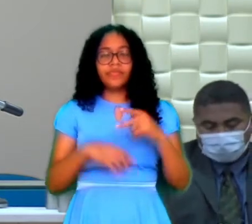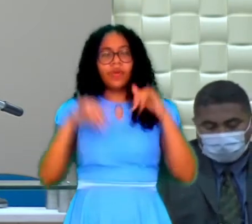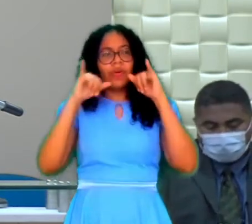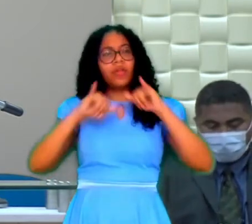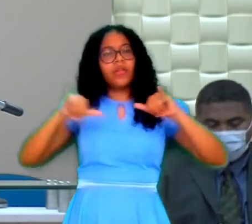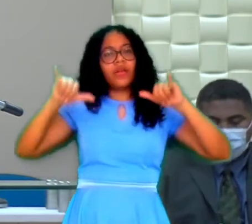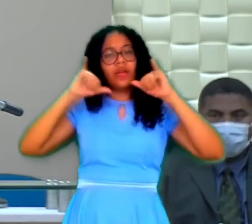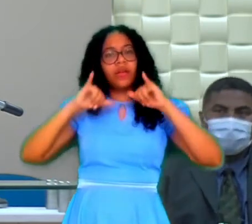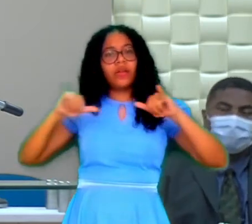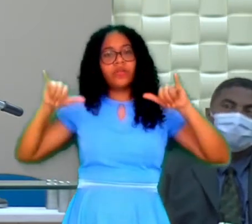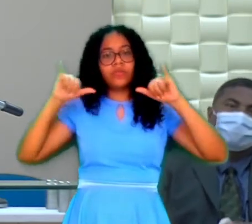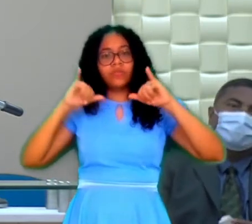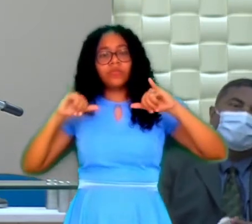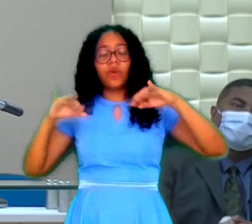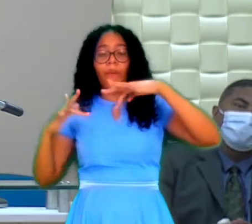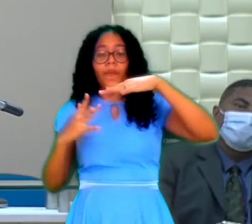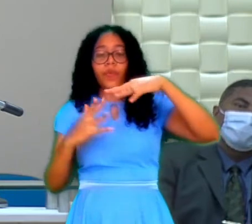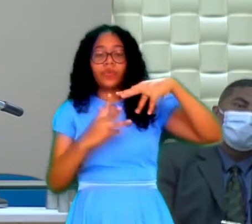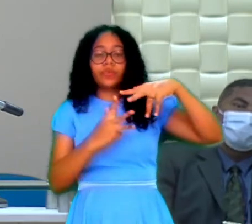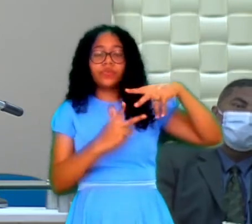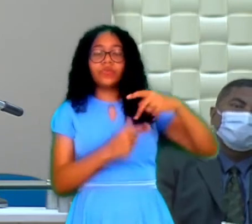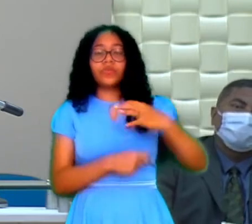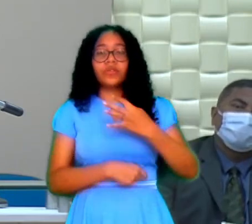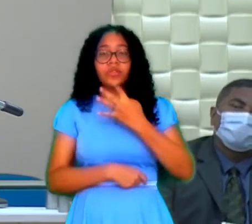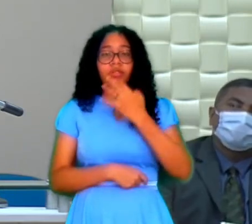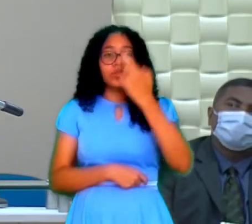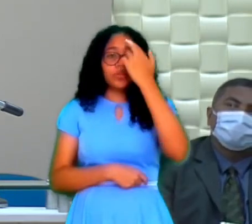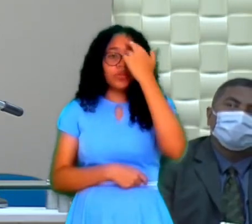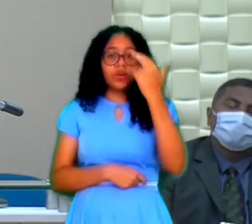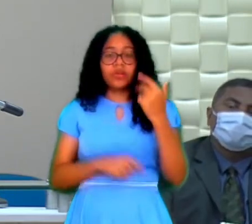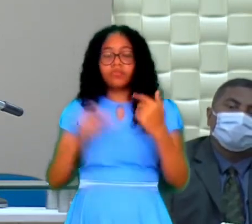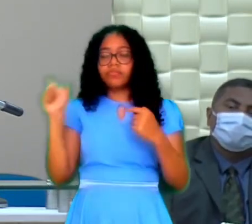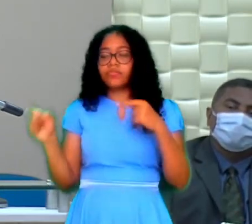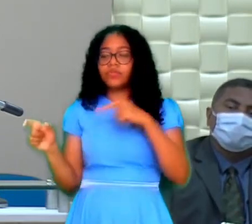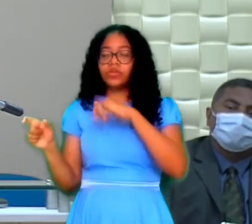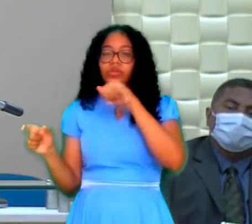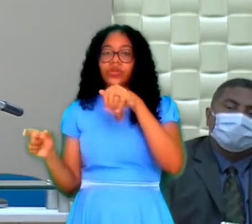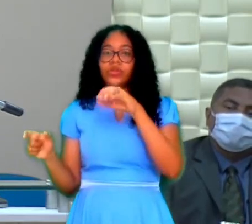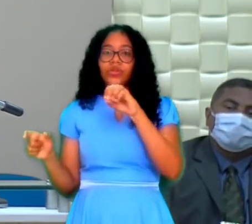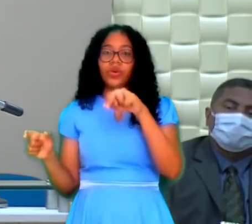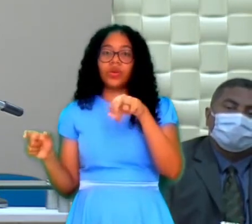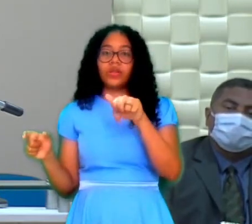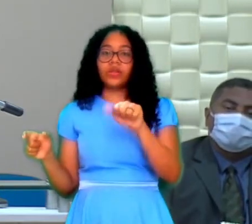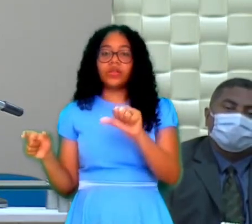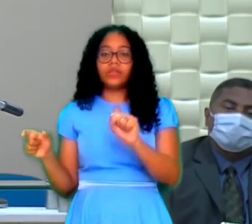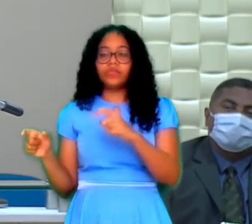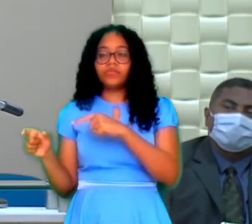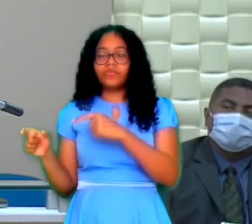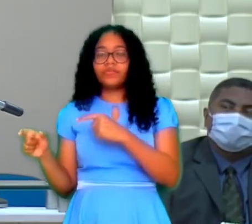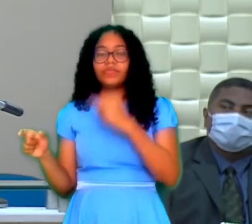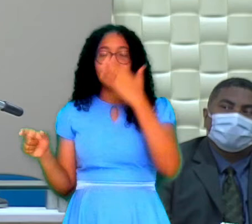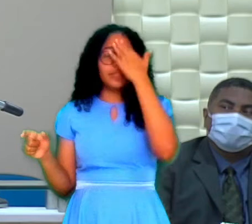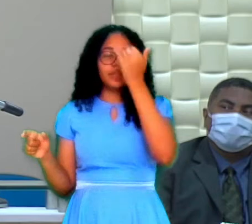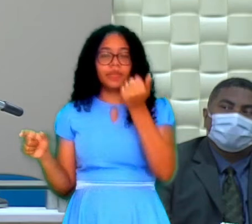o mundo. E Jonas, que era bem informado,